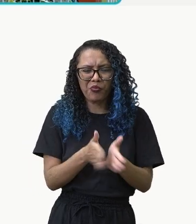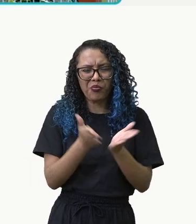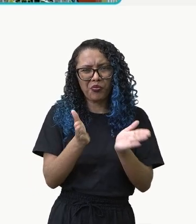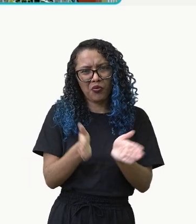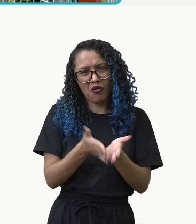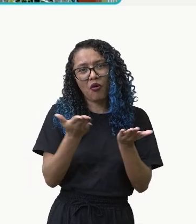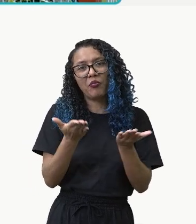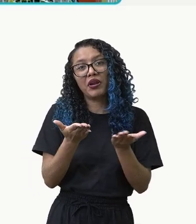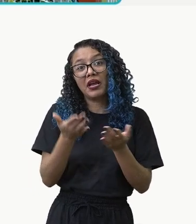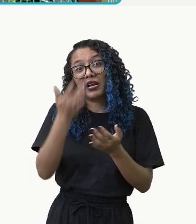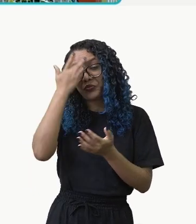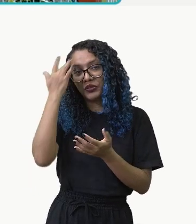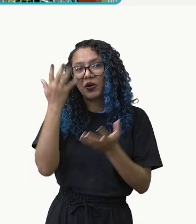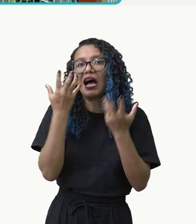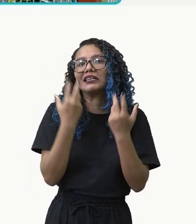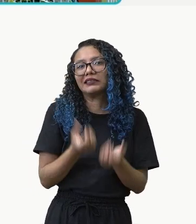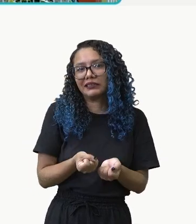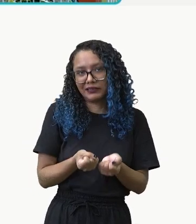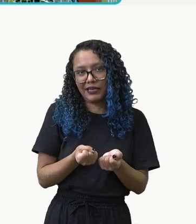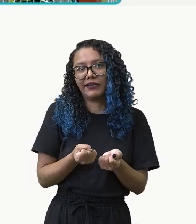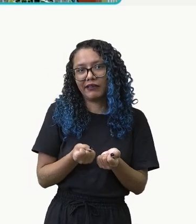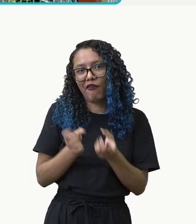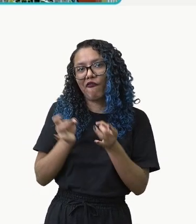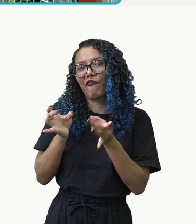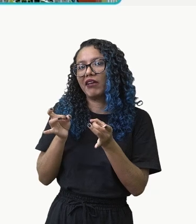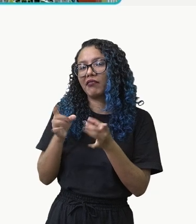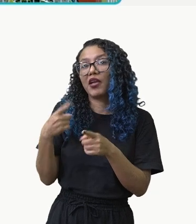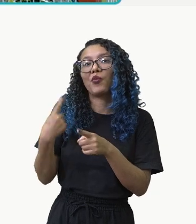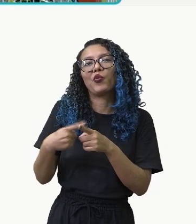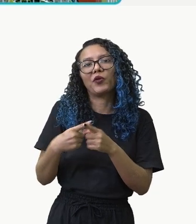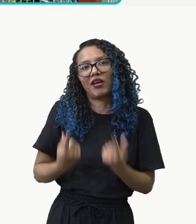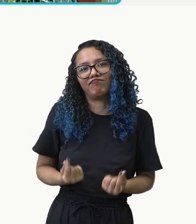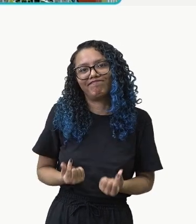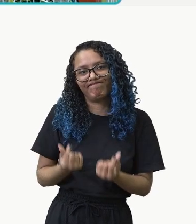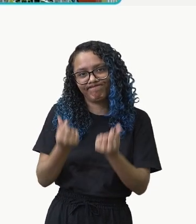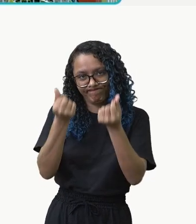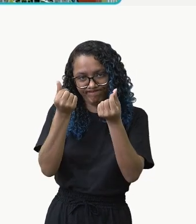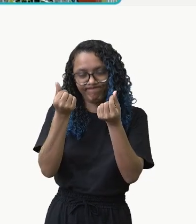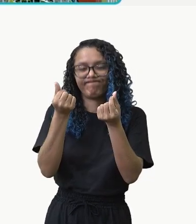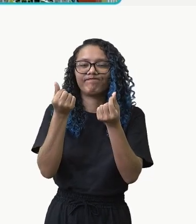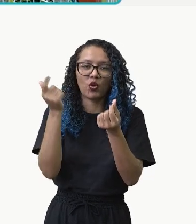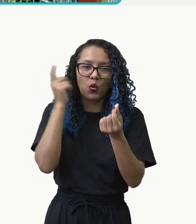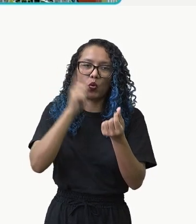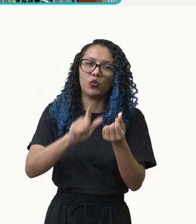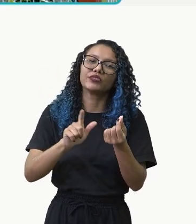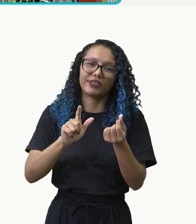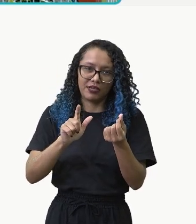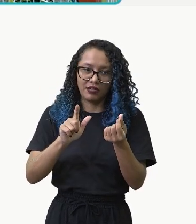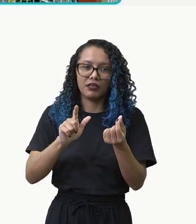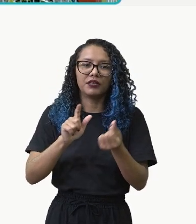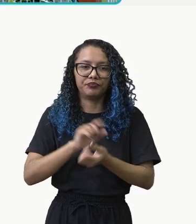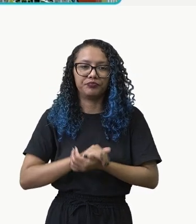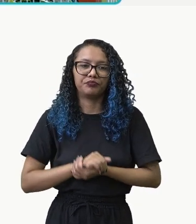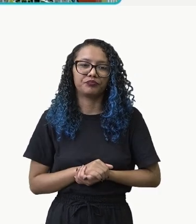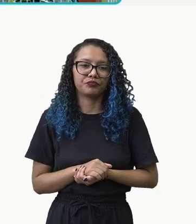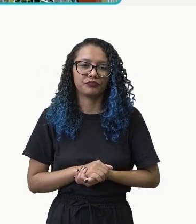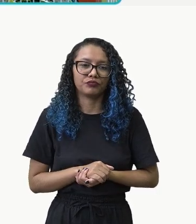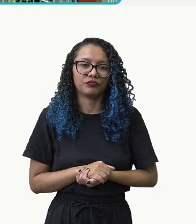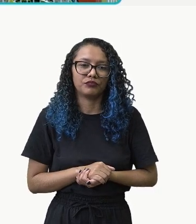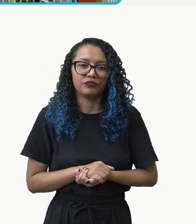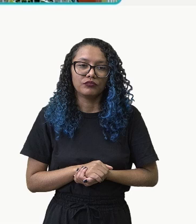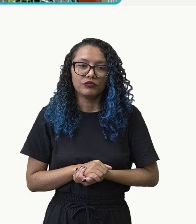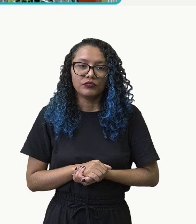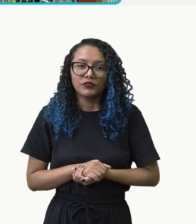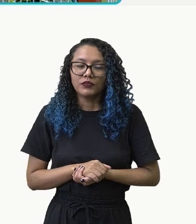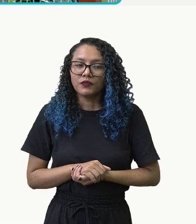levar por esse tráfico porque terminam ganhando com ele ele rende né É bem rentável render aqui é dinheiro